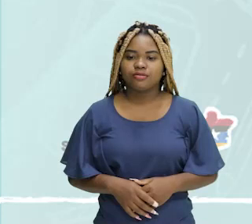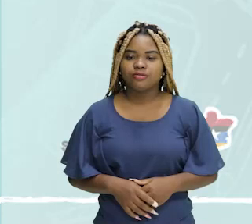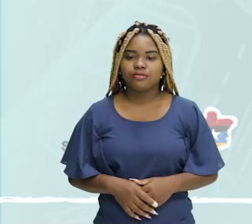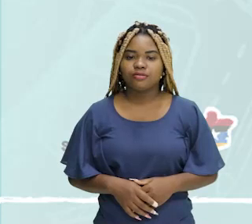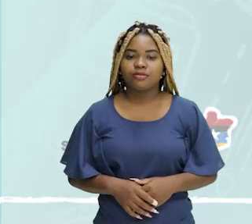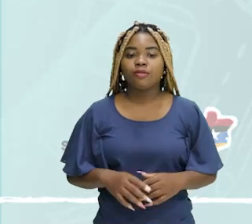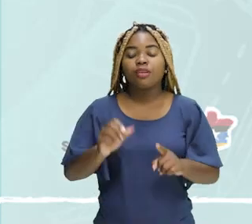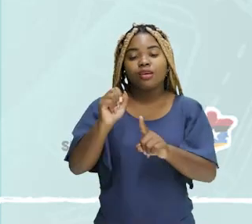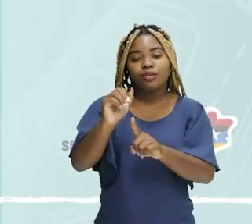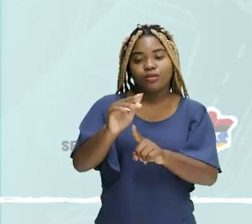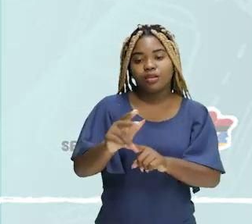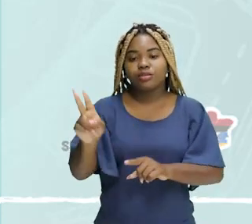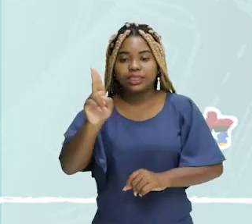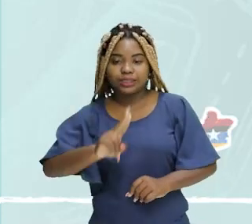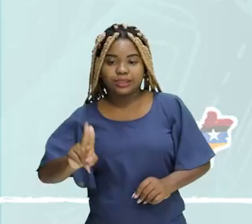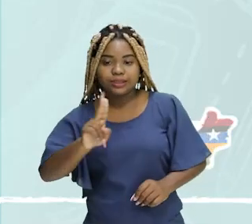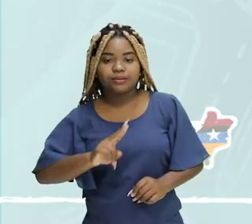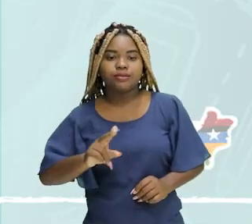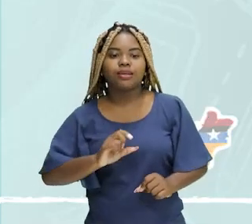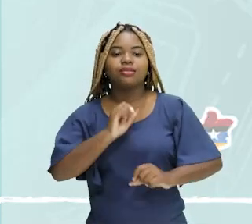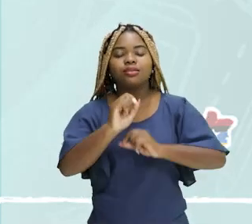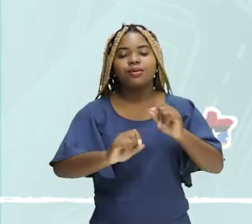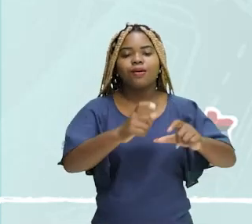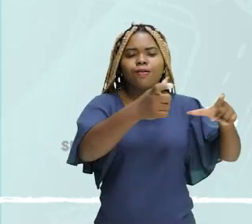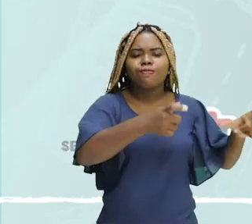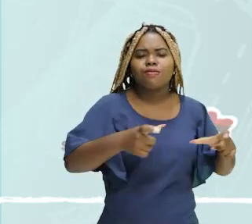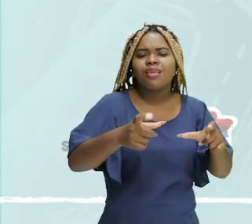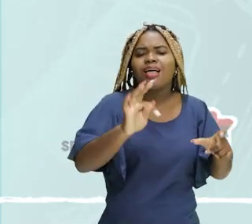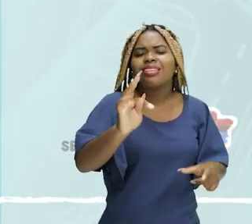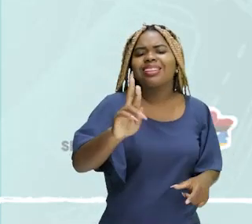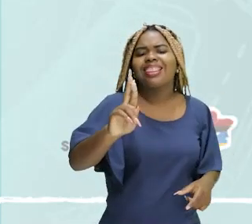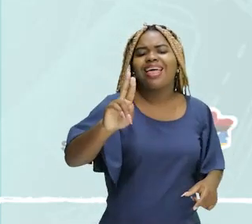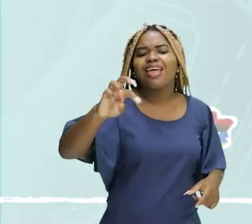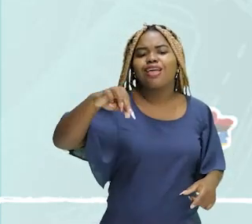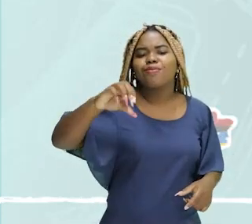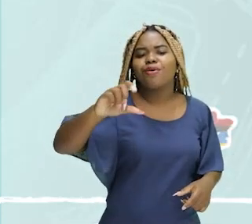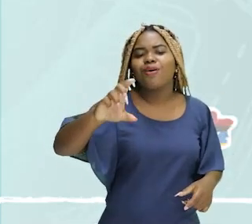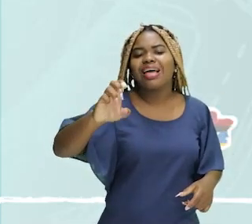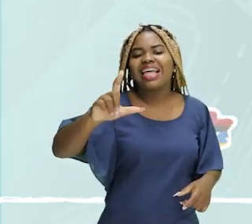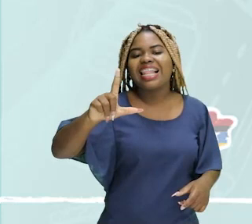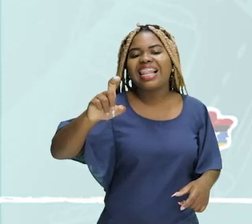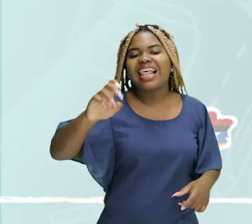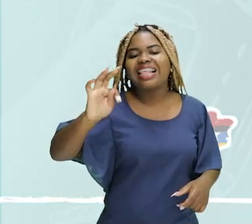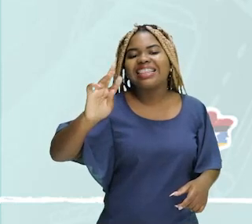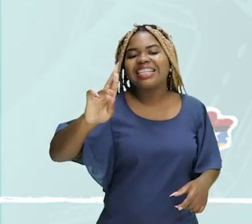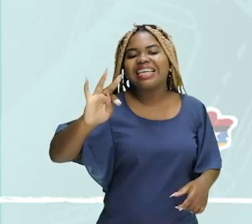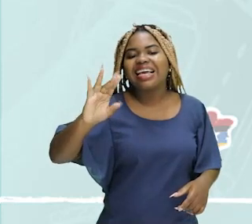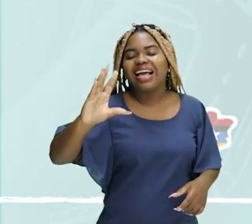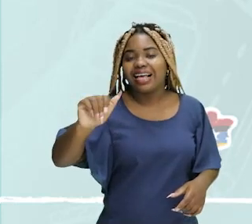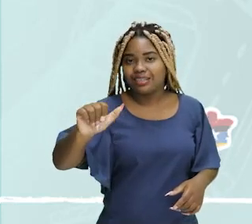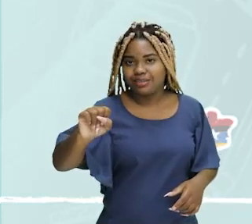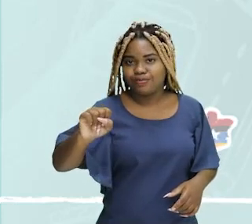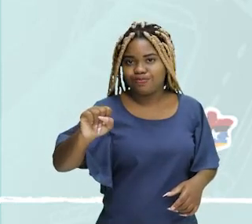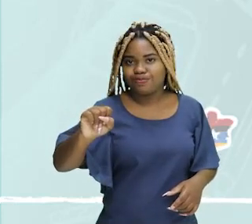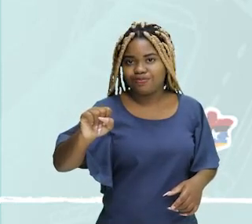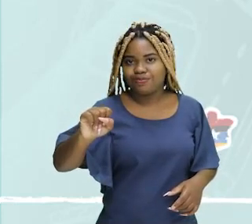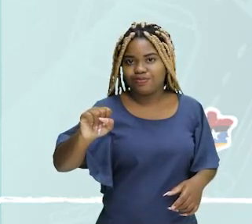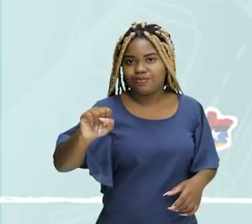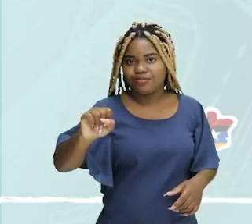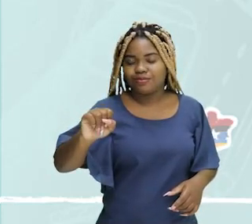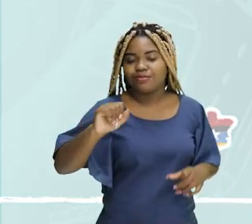usinas termoelétricas. Termoelétricas são usinas que vão gerar eletricidade a partir